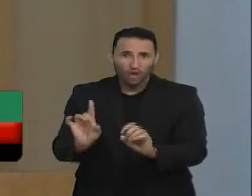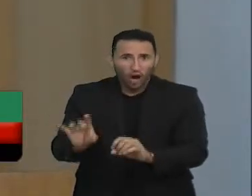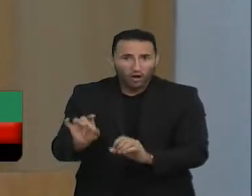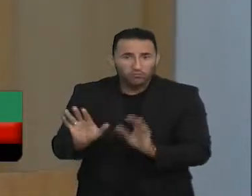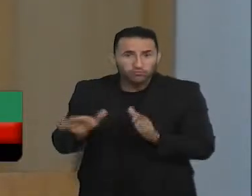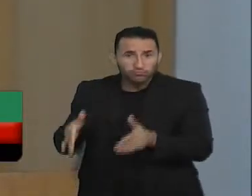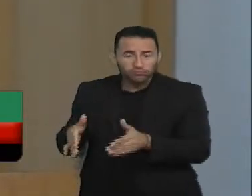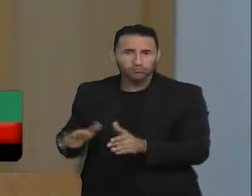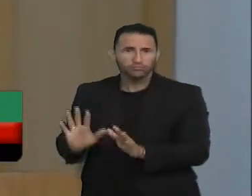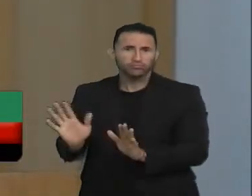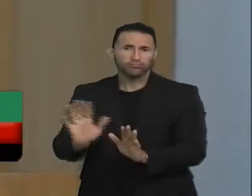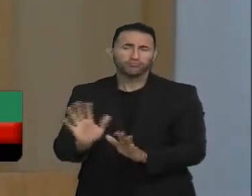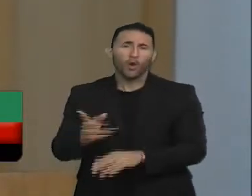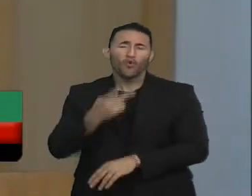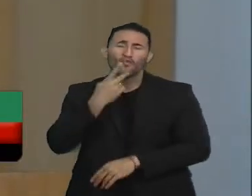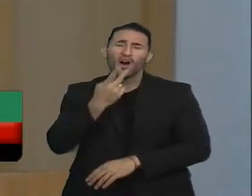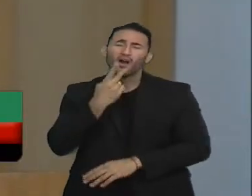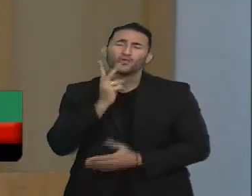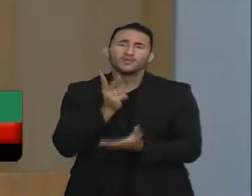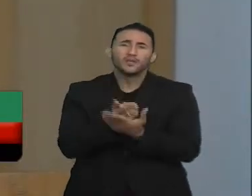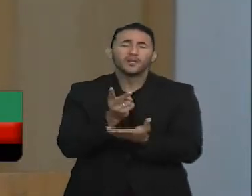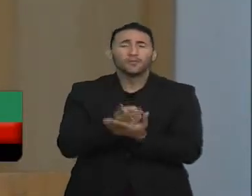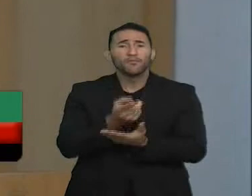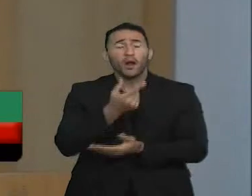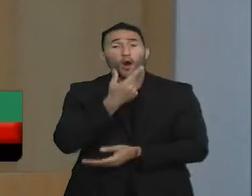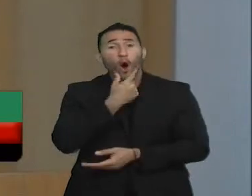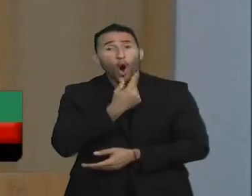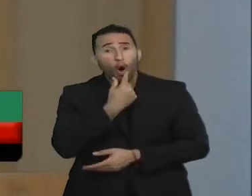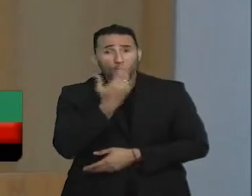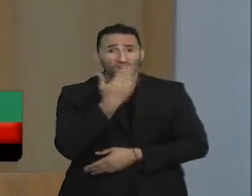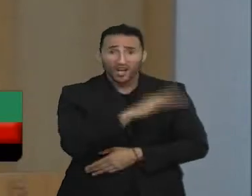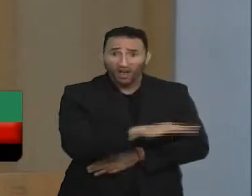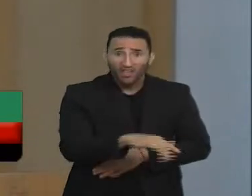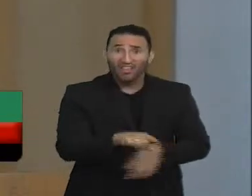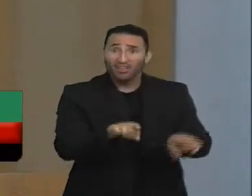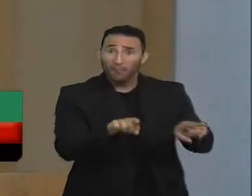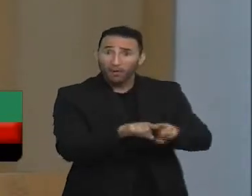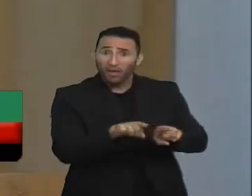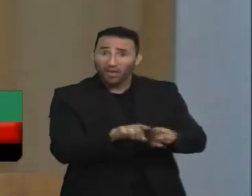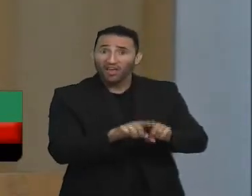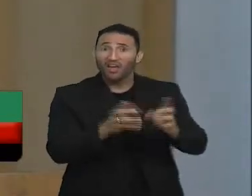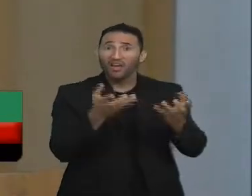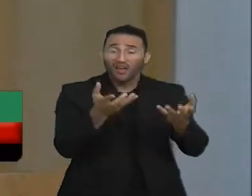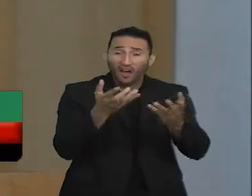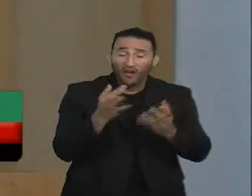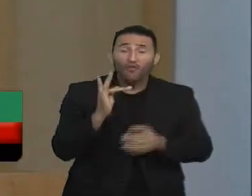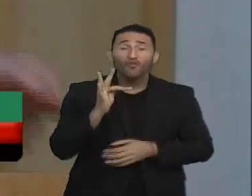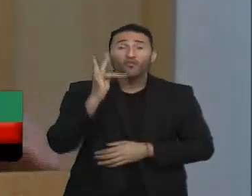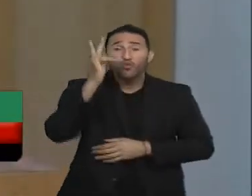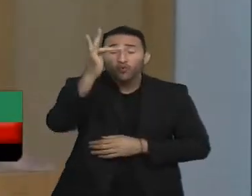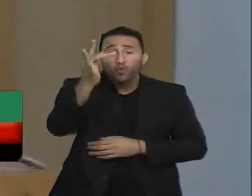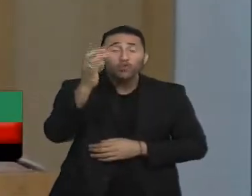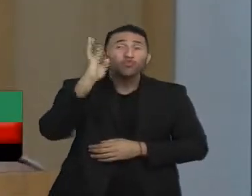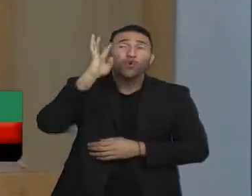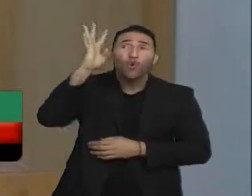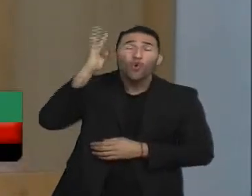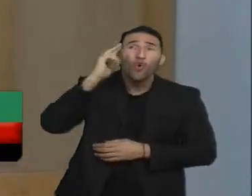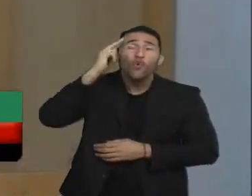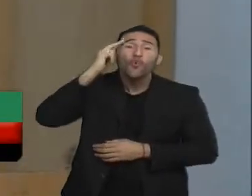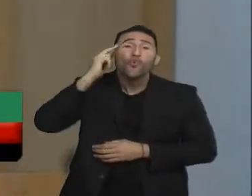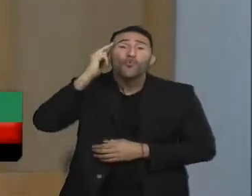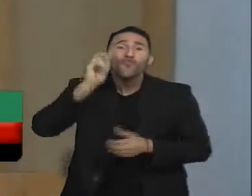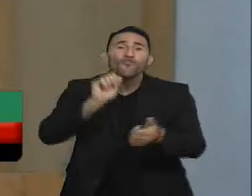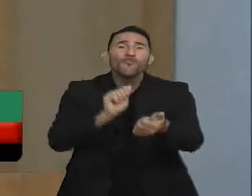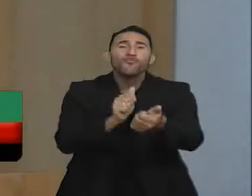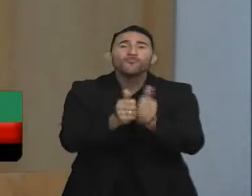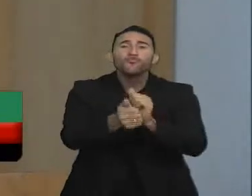Eu falo direto aqui, mães, fique atenta com teus filhos que querem ser jogador de futebol, que vai para o campo